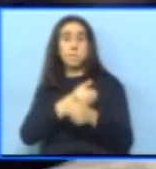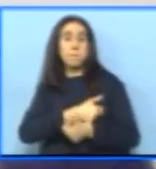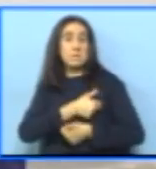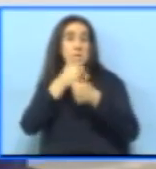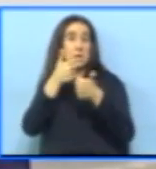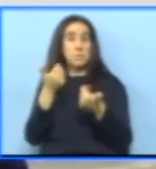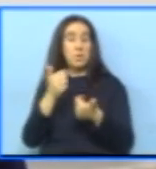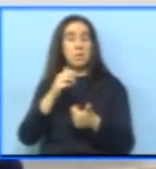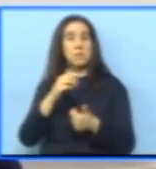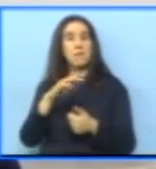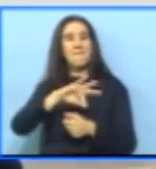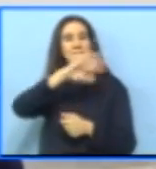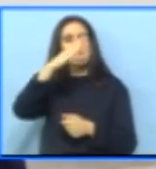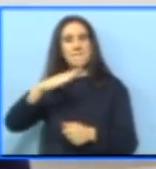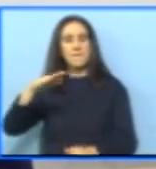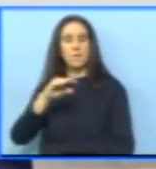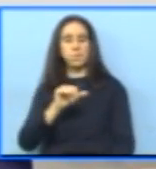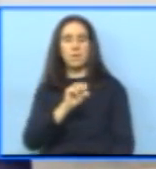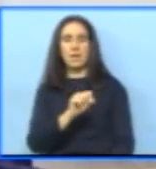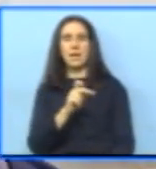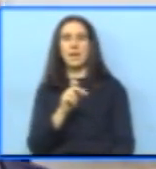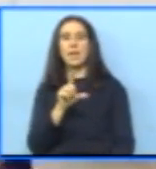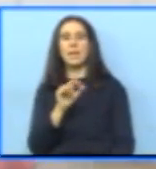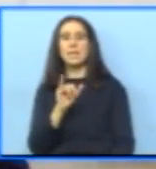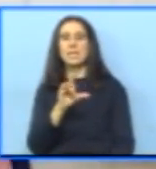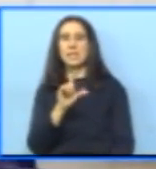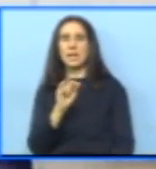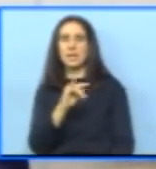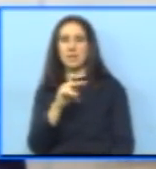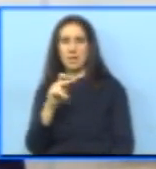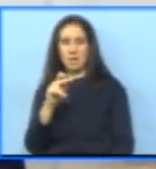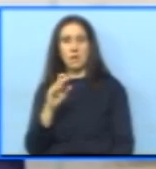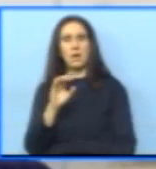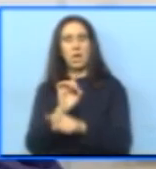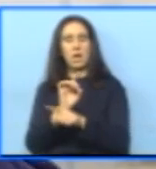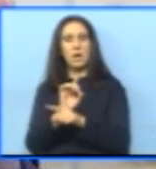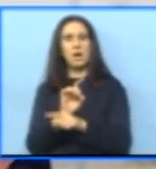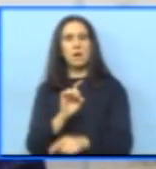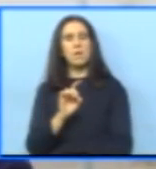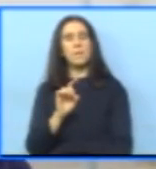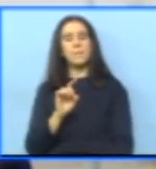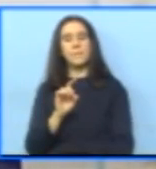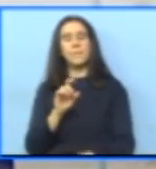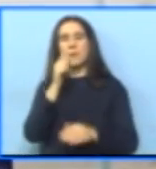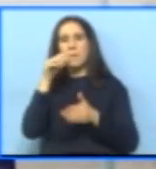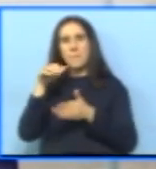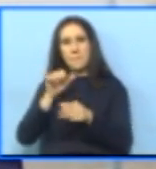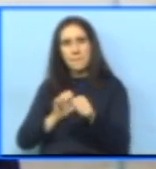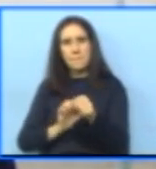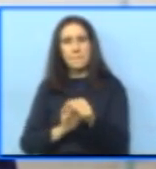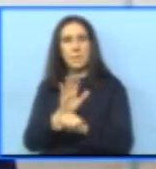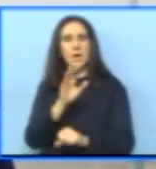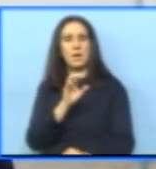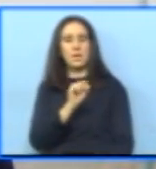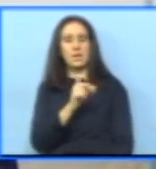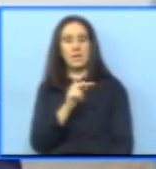fica no cimo das montanhas da Galileia, bem visível a partir das margens do Mar da Galileia, que era a cidade